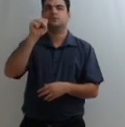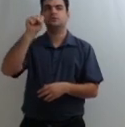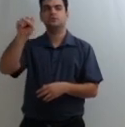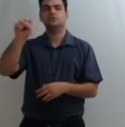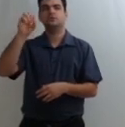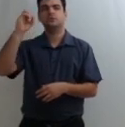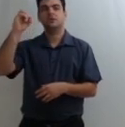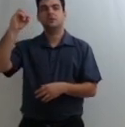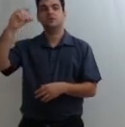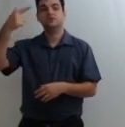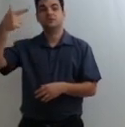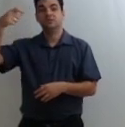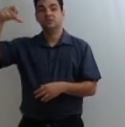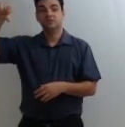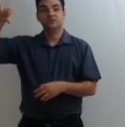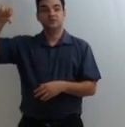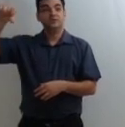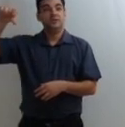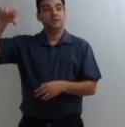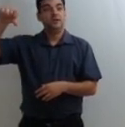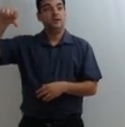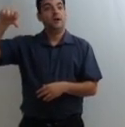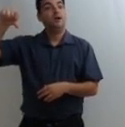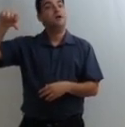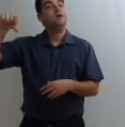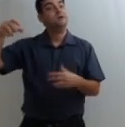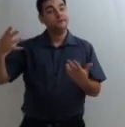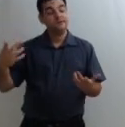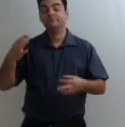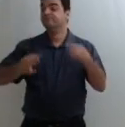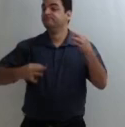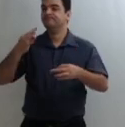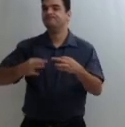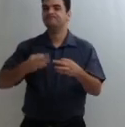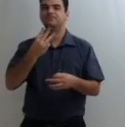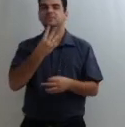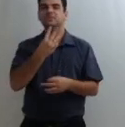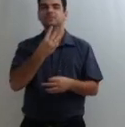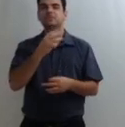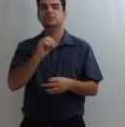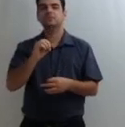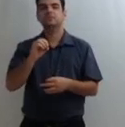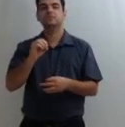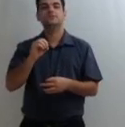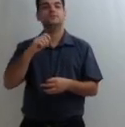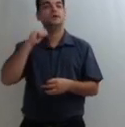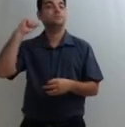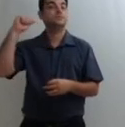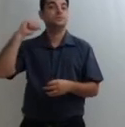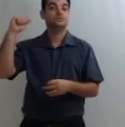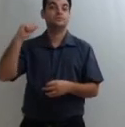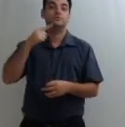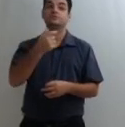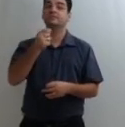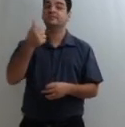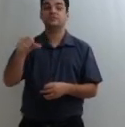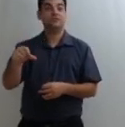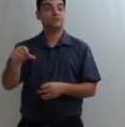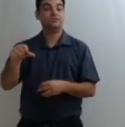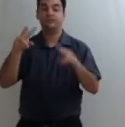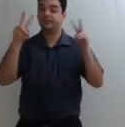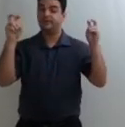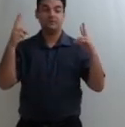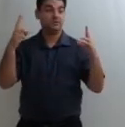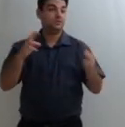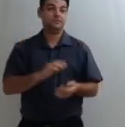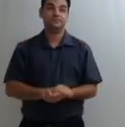488-029 Santa Catarina, o HC, que foi julgado em 30 de abril de 2019. Era uma hipótese, sim. O paciente não queria